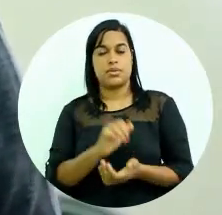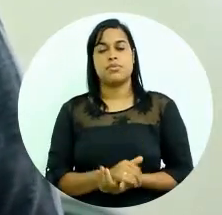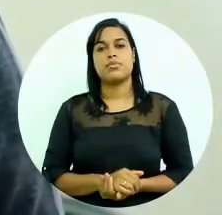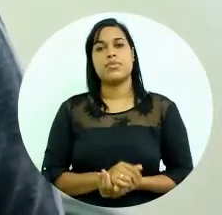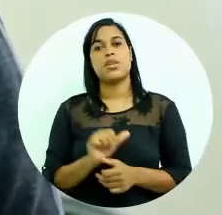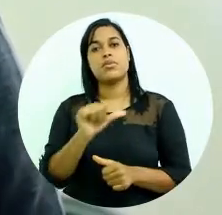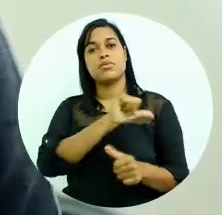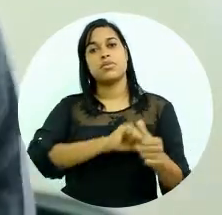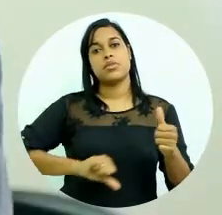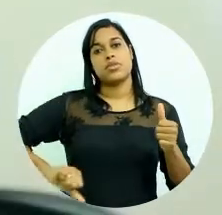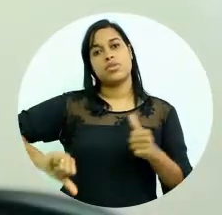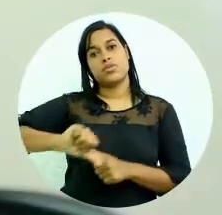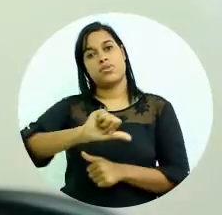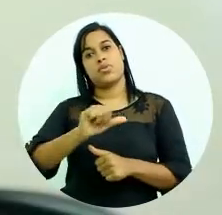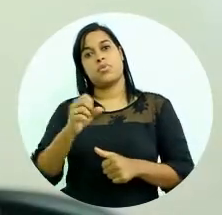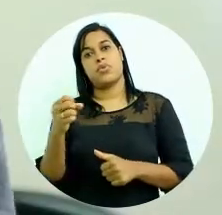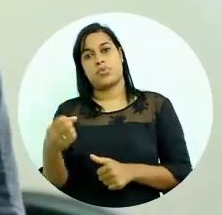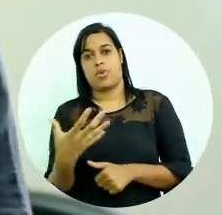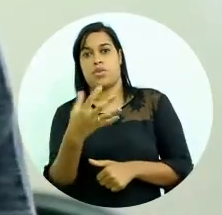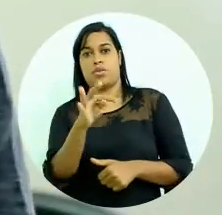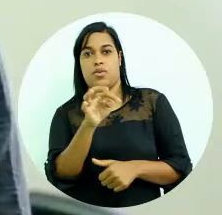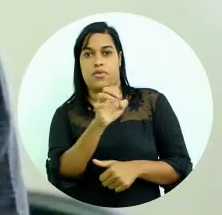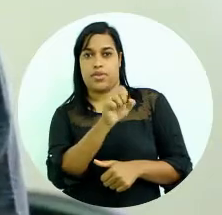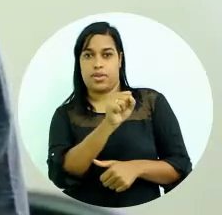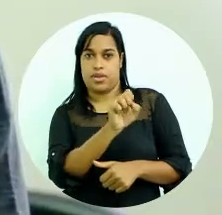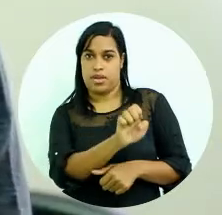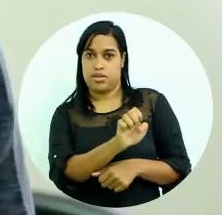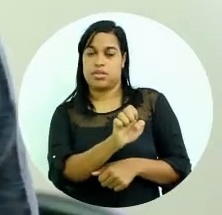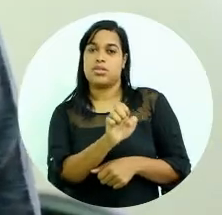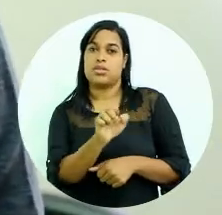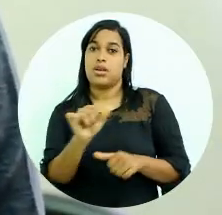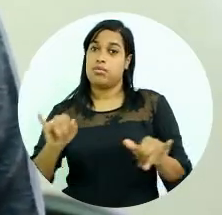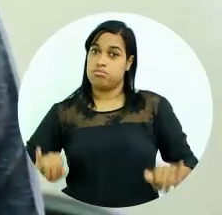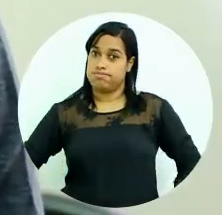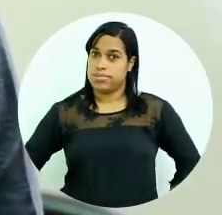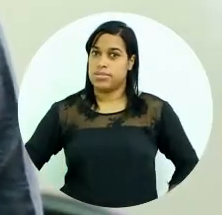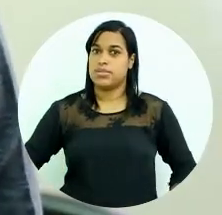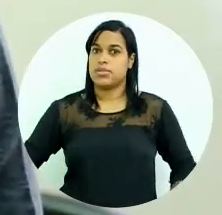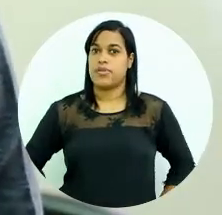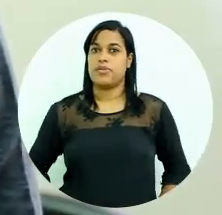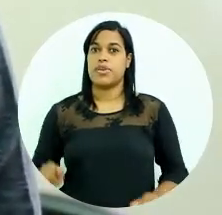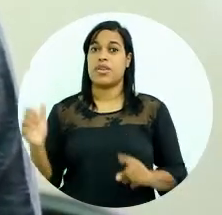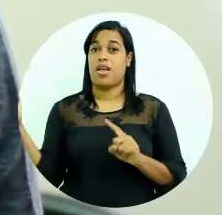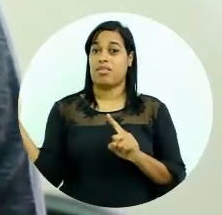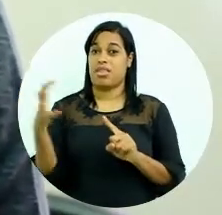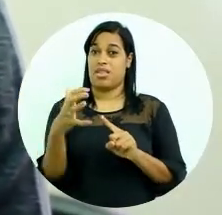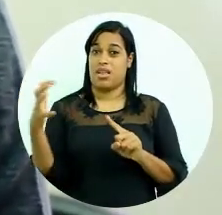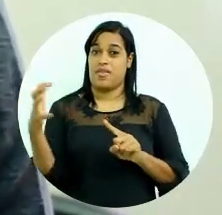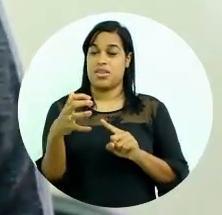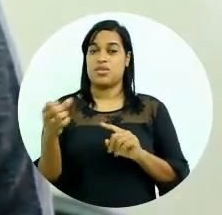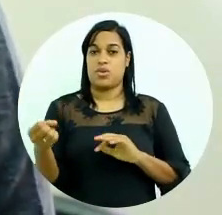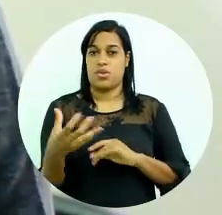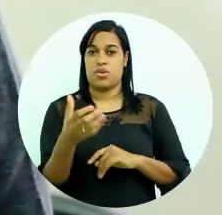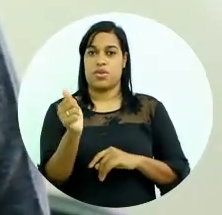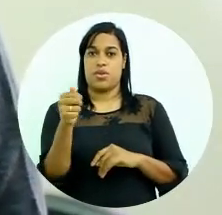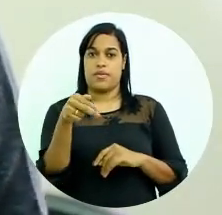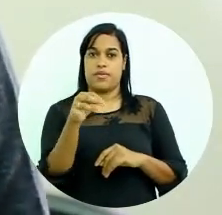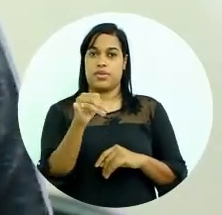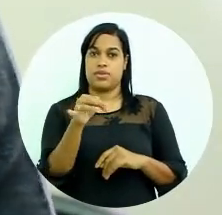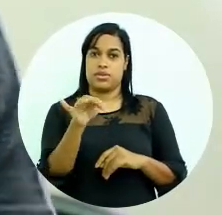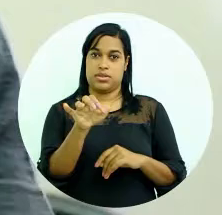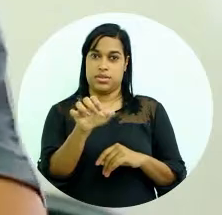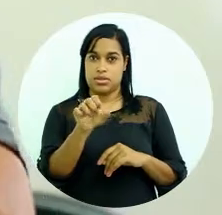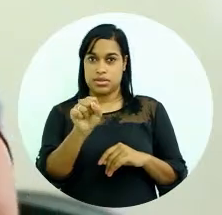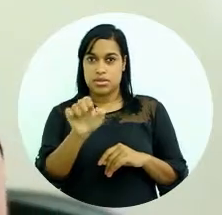Essa síntese, ela se transforma numa nova tese, que sofrerá a intervenção de uma nova